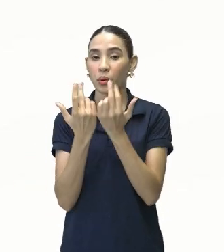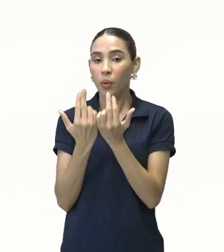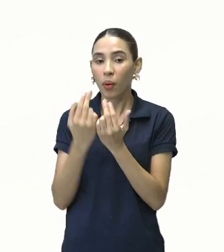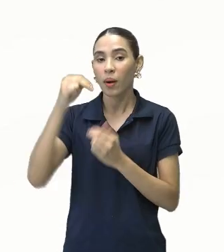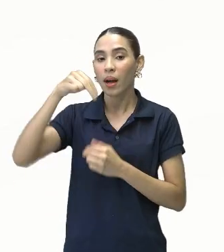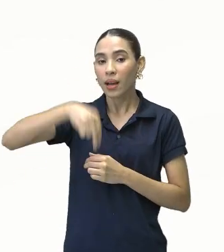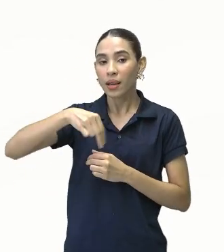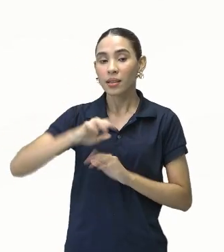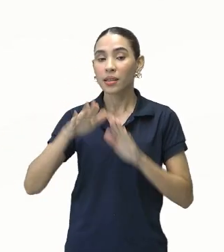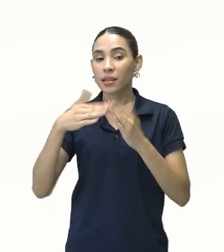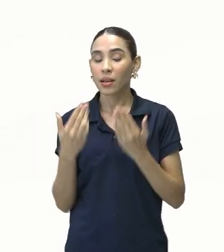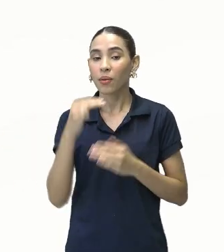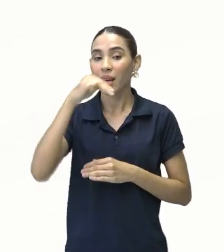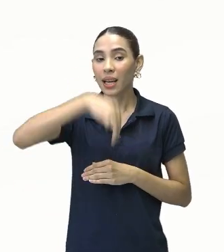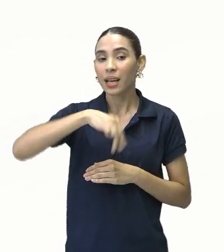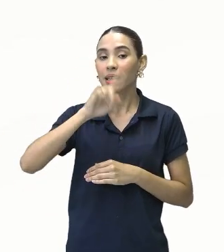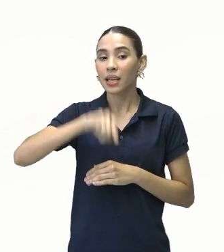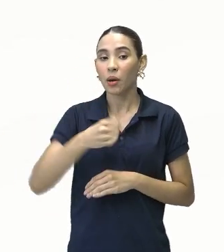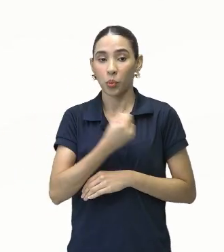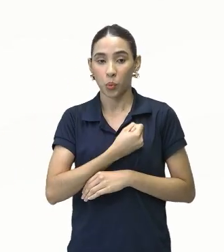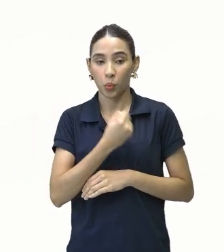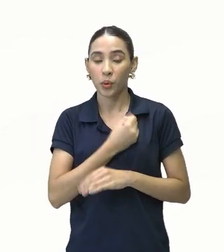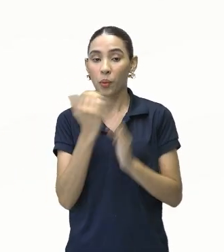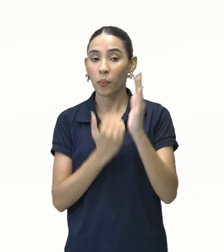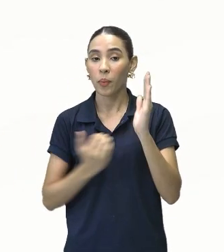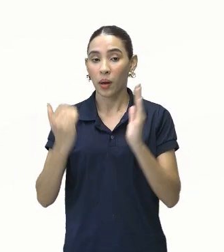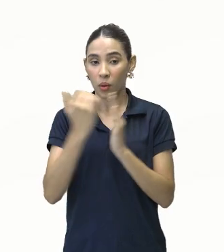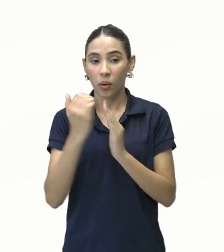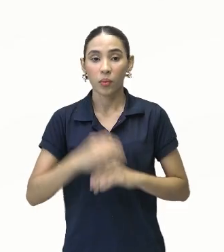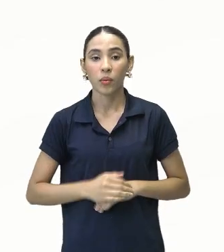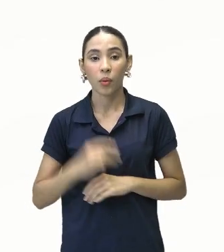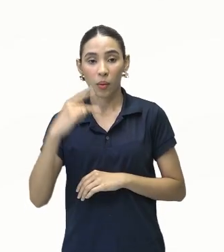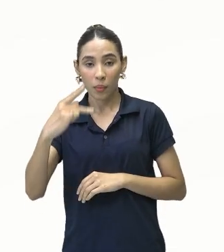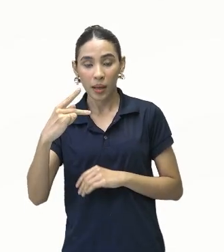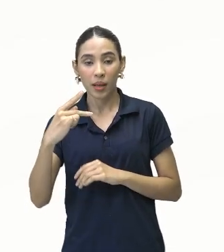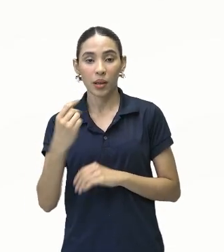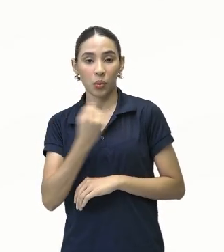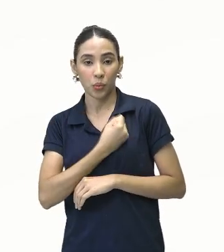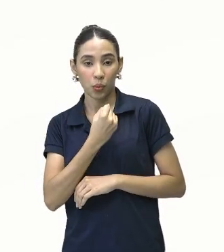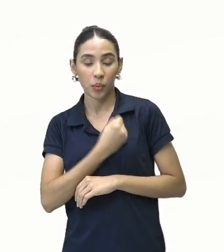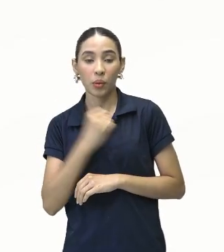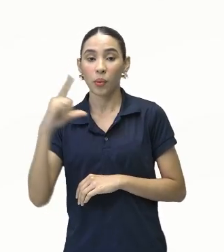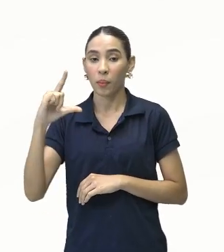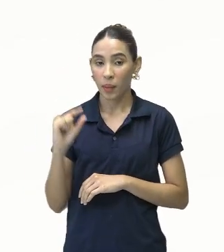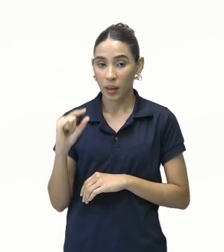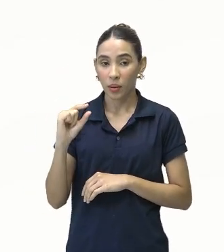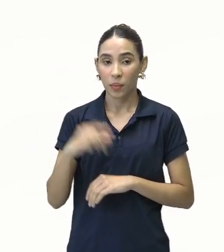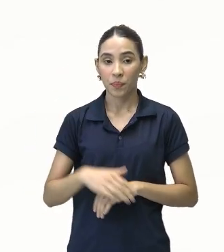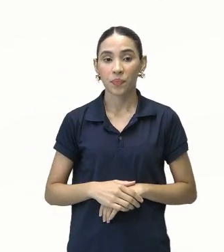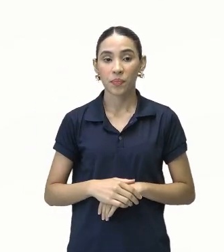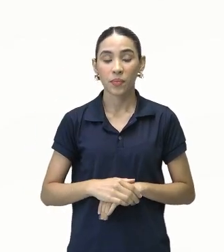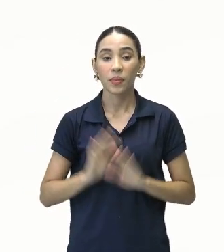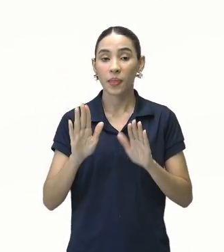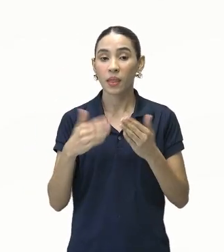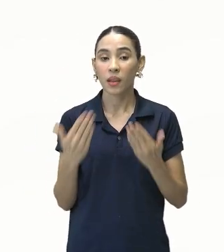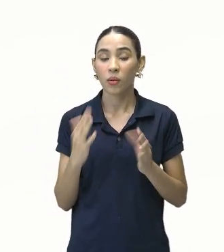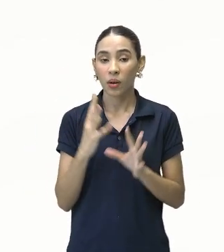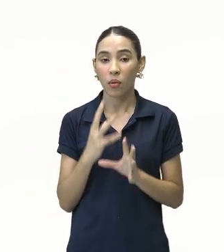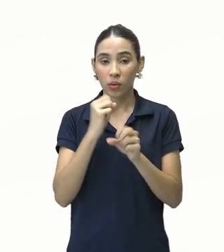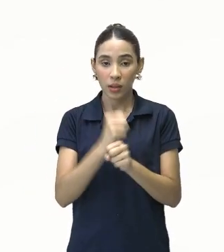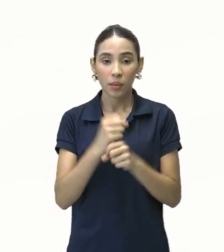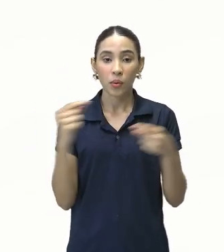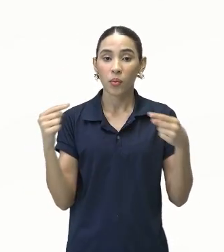tá bom? Então, N será o nosso número maior e o nosso P o nosso número menor. Logo,